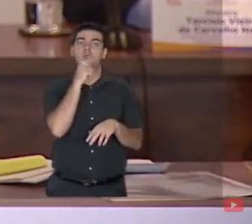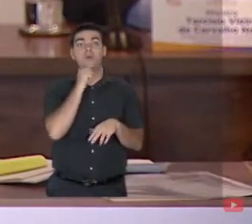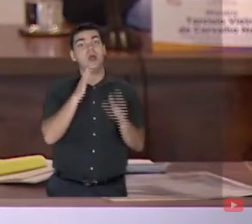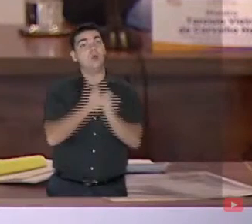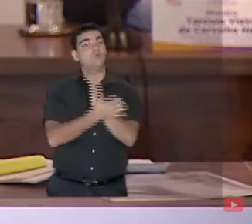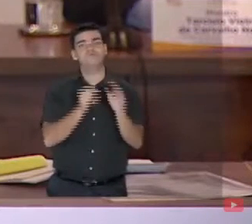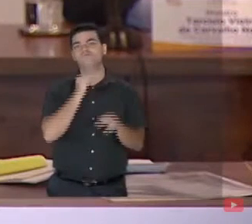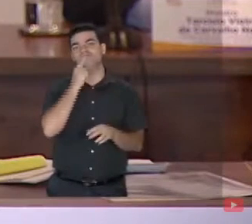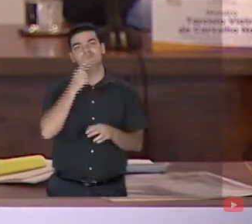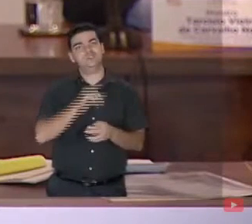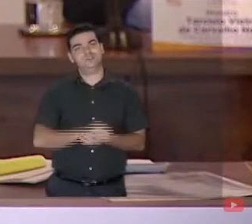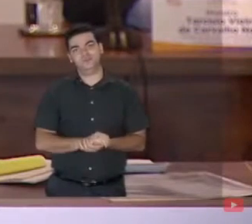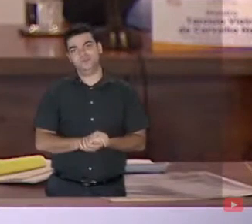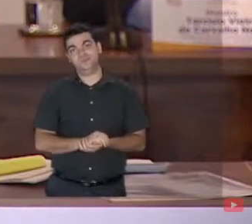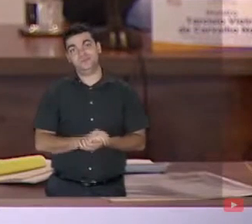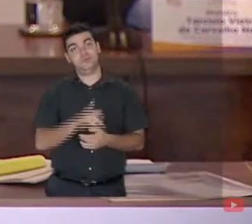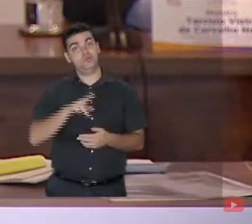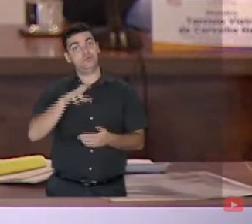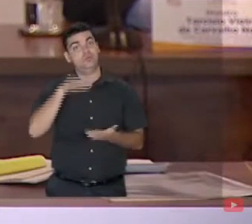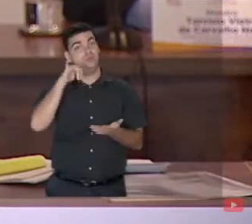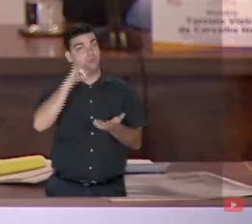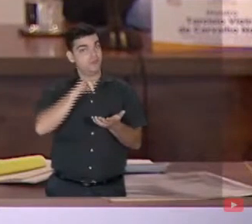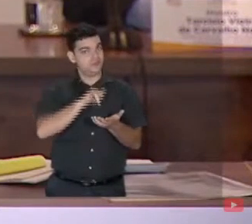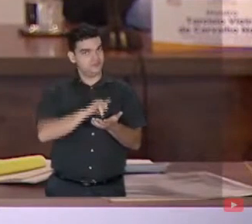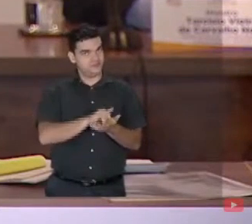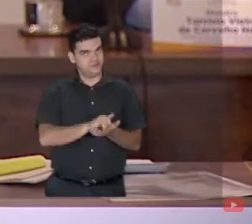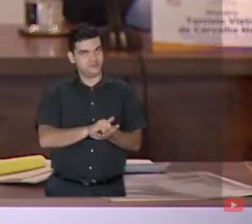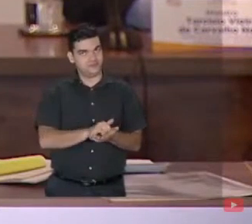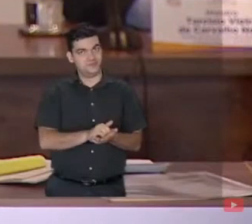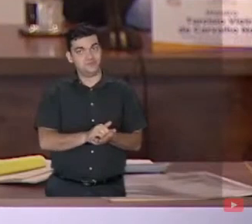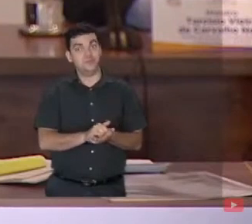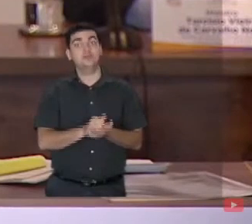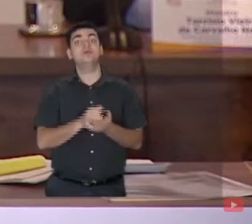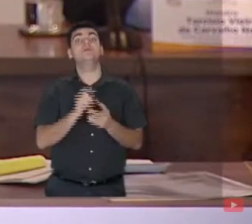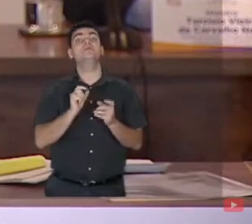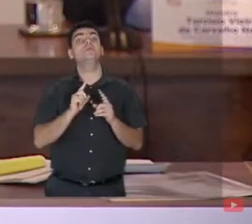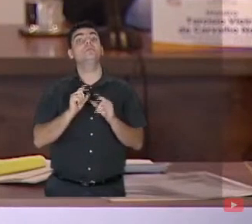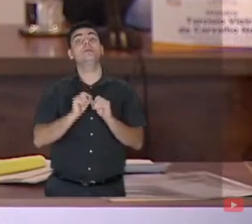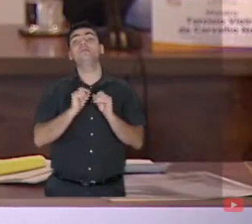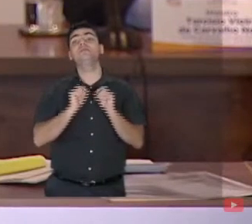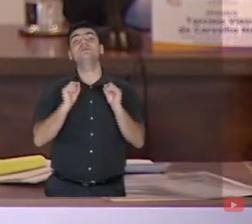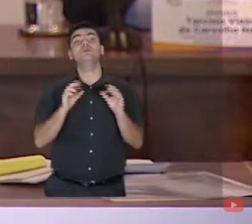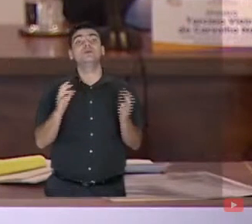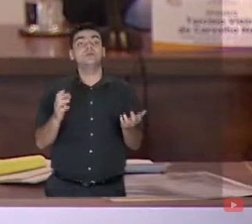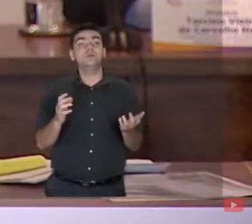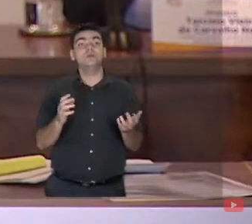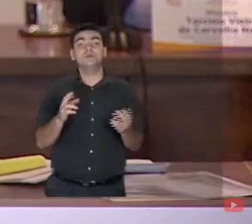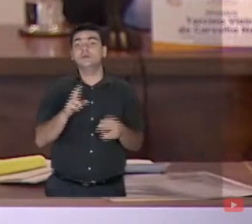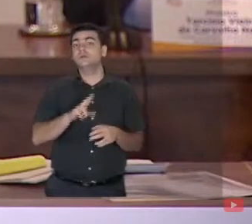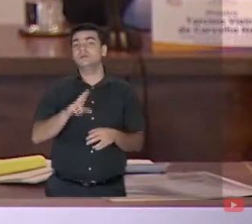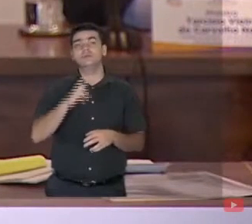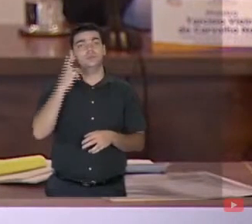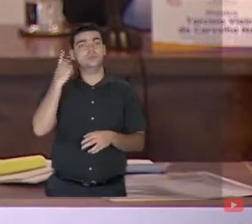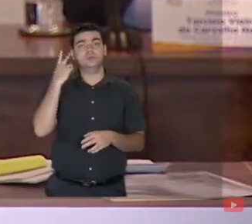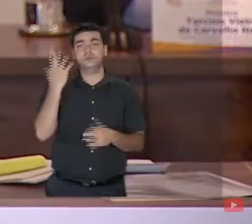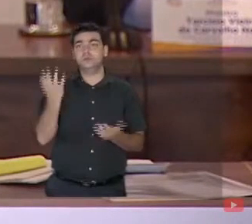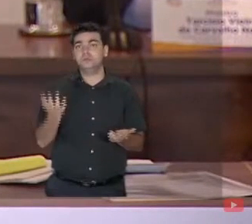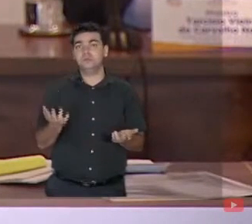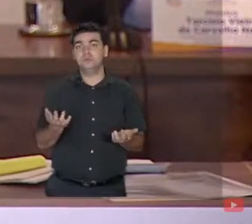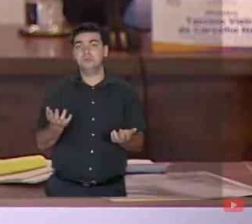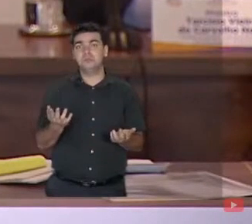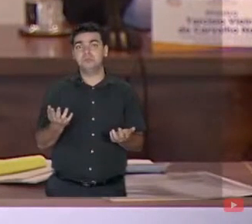nem todo mundo conseguiu justificar pelo aplicativo. Qual é a consequência? Voltamos ao modelo que sempre foi